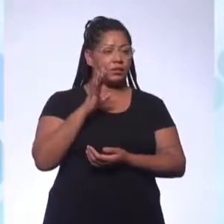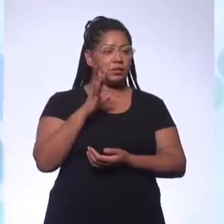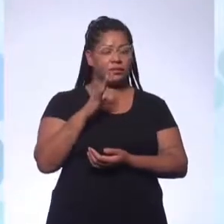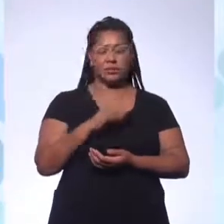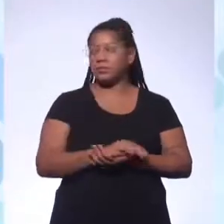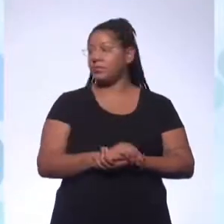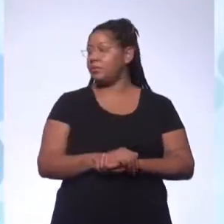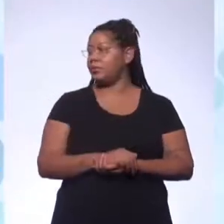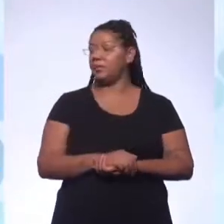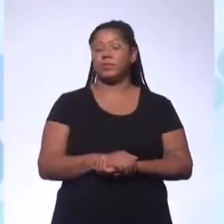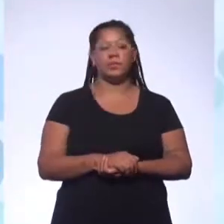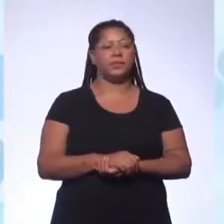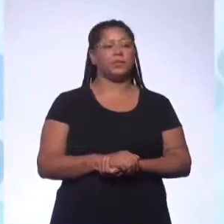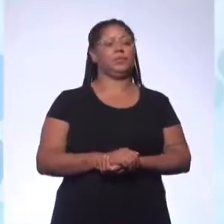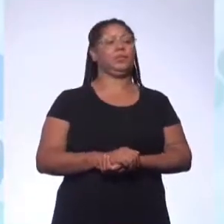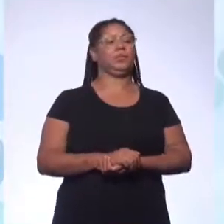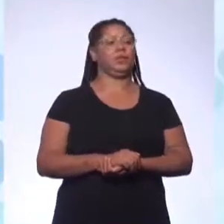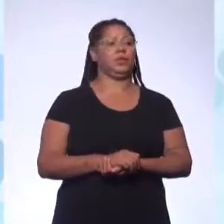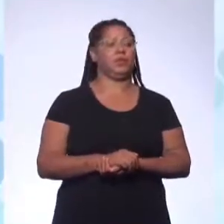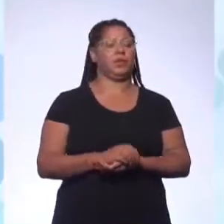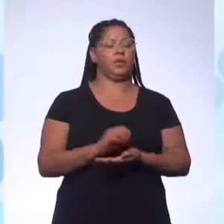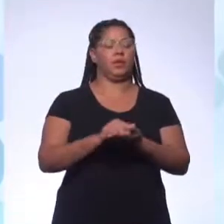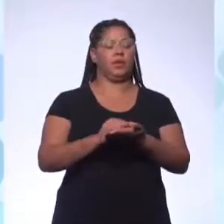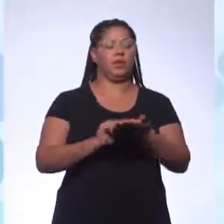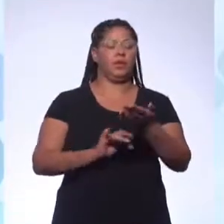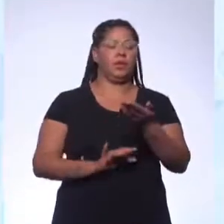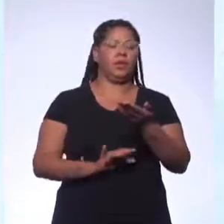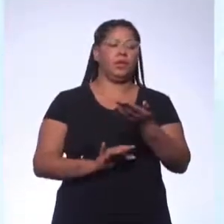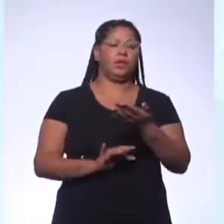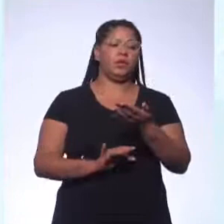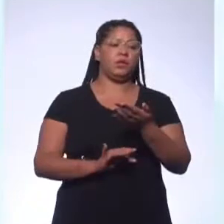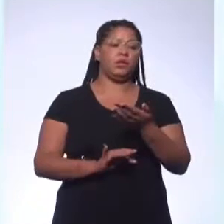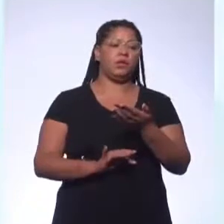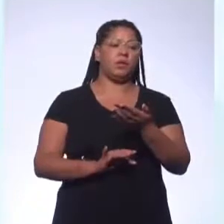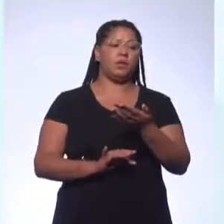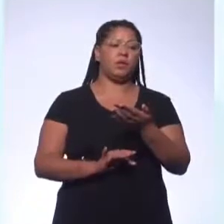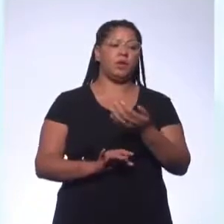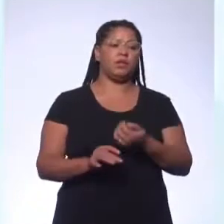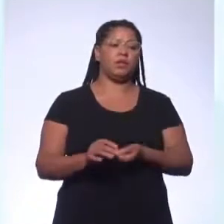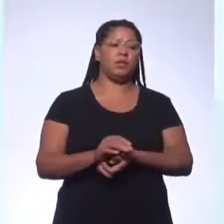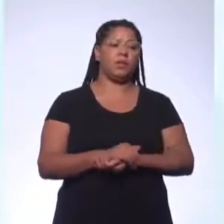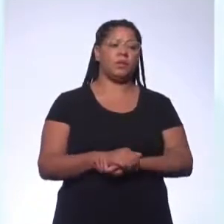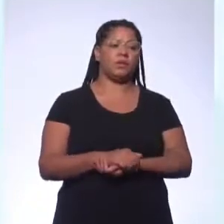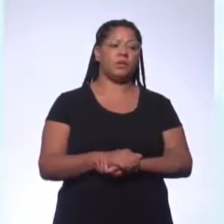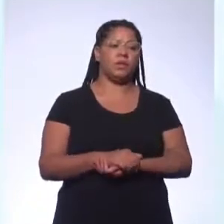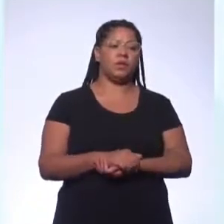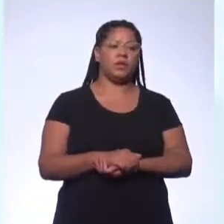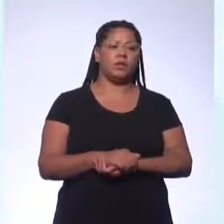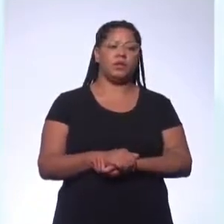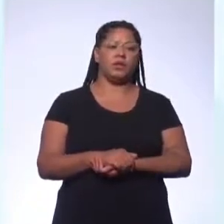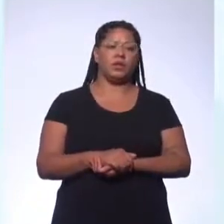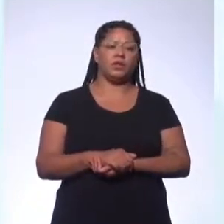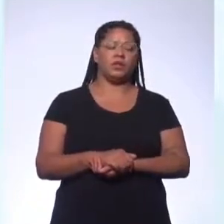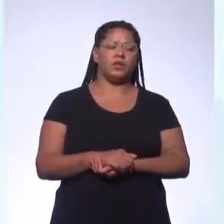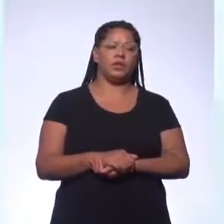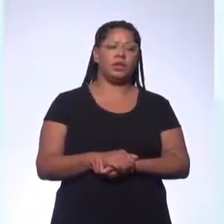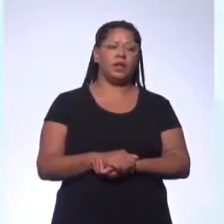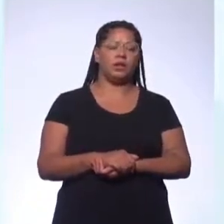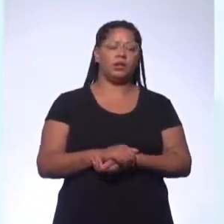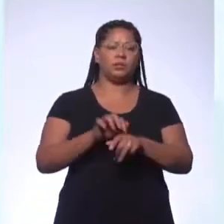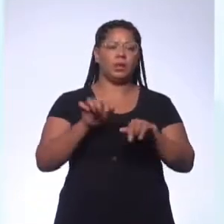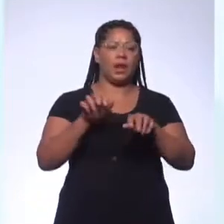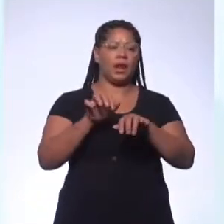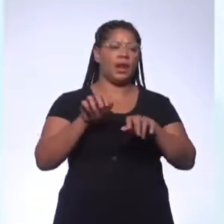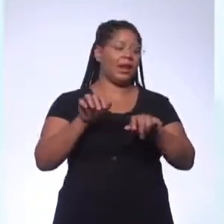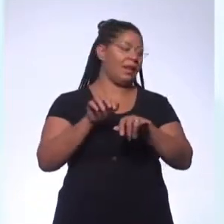histórico? A atividade, então, o professor já explicou bastante, agora é hora dos estudantes colocarem dedinhos